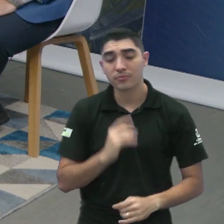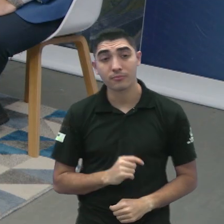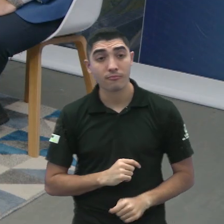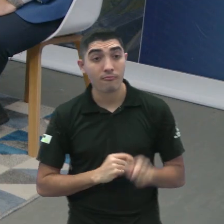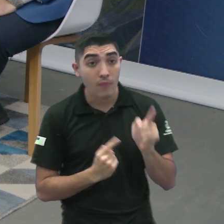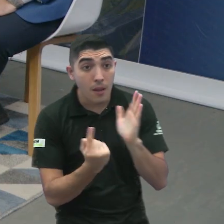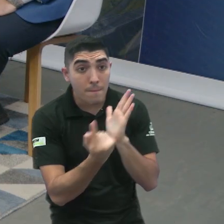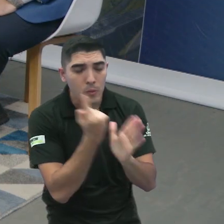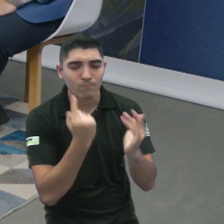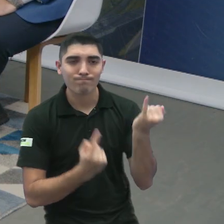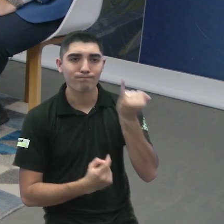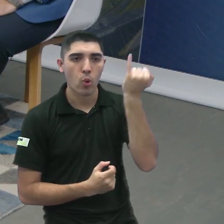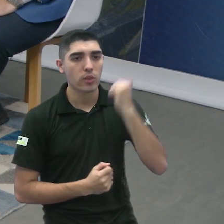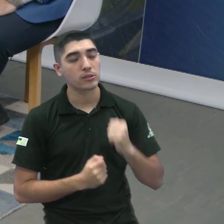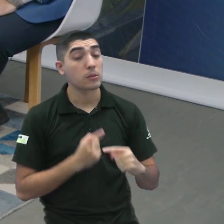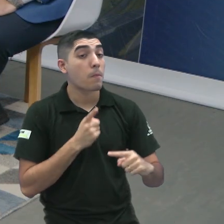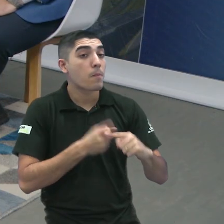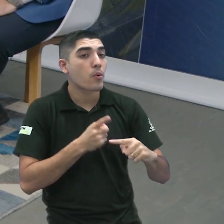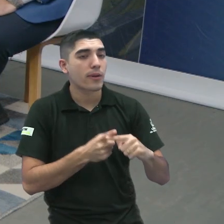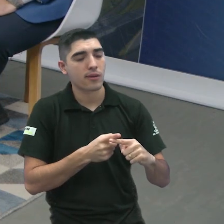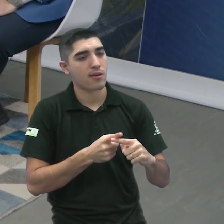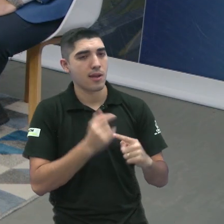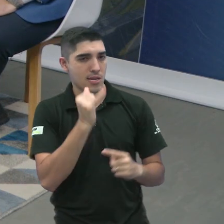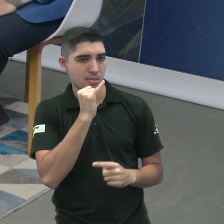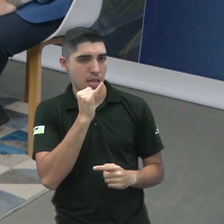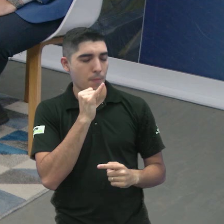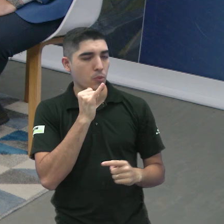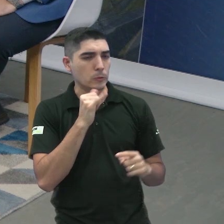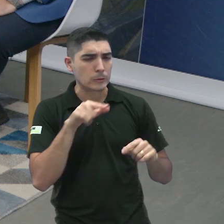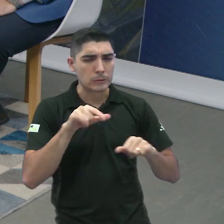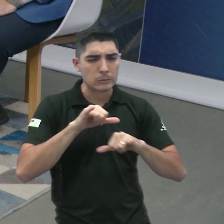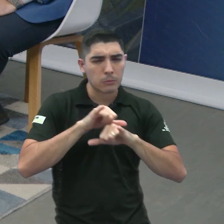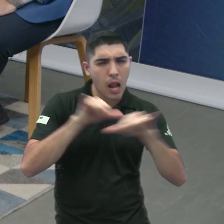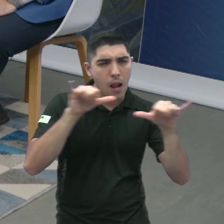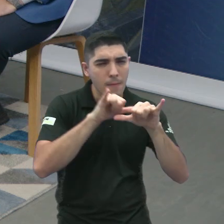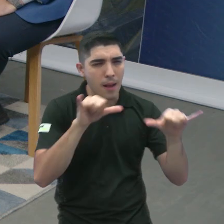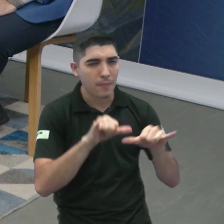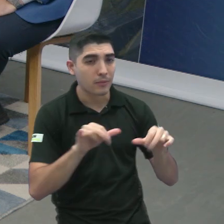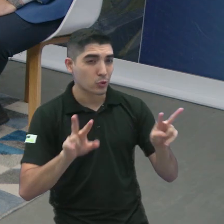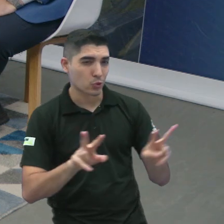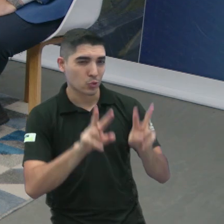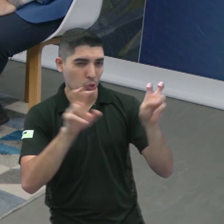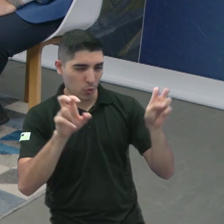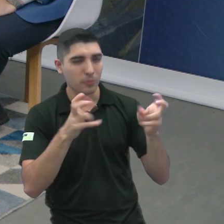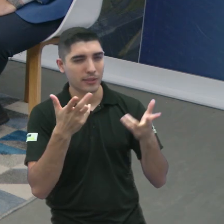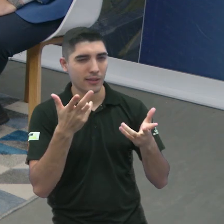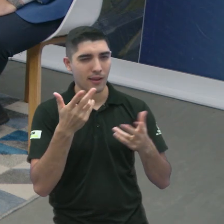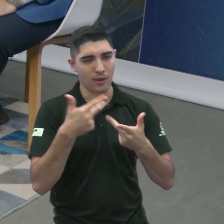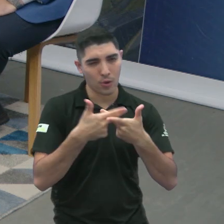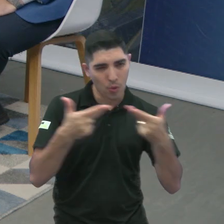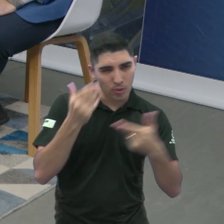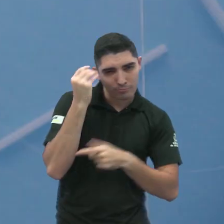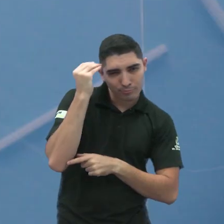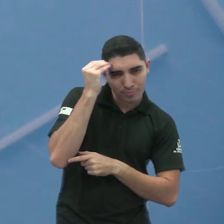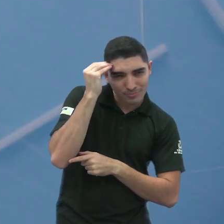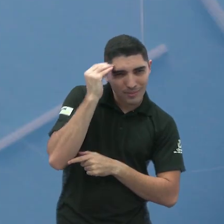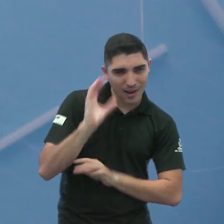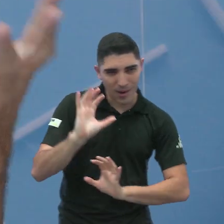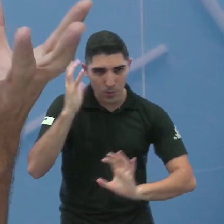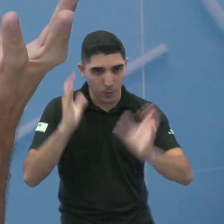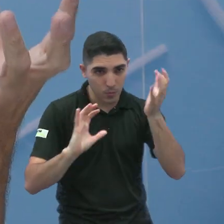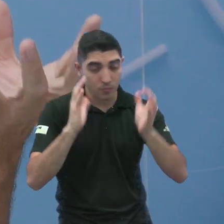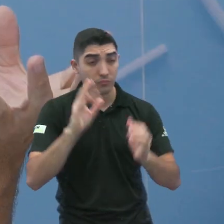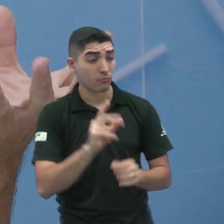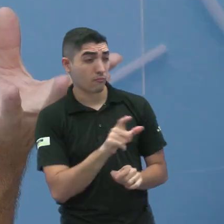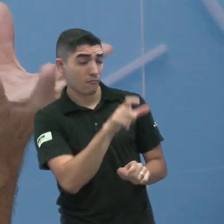importante, porque com essa divulgação ampla, até uma certa banalização dos quadros psiquiátricos, e a gente tem alguns modismos acontecendo hoje,